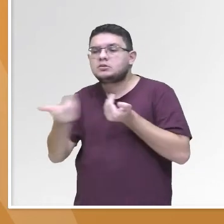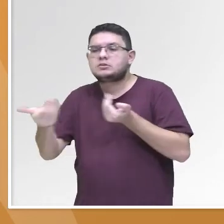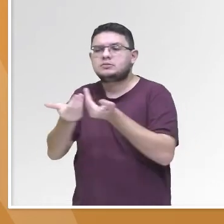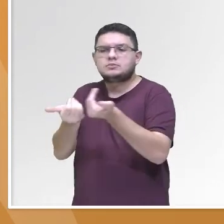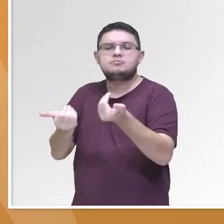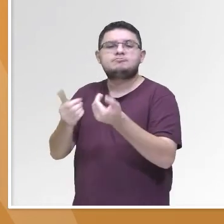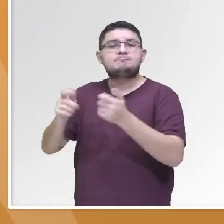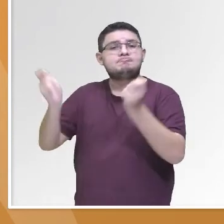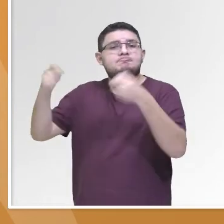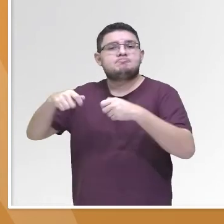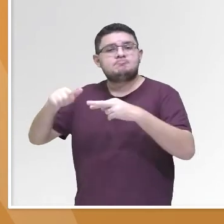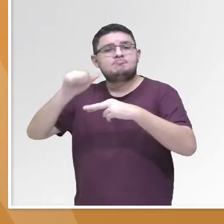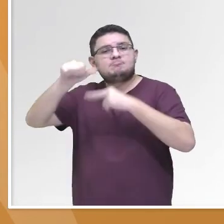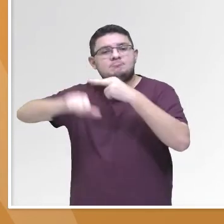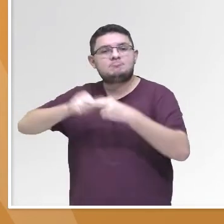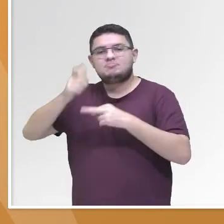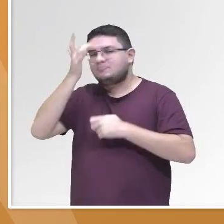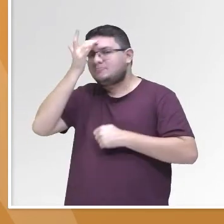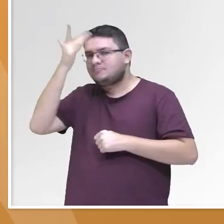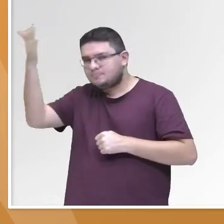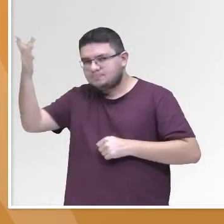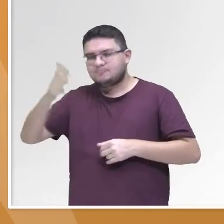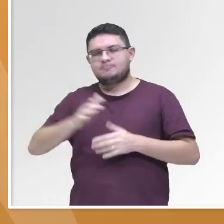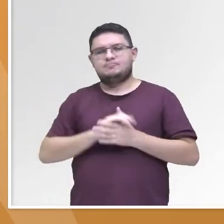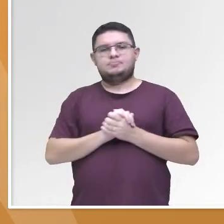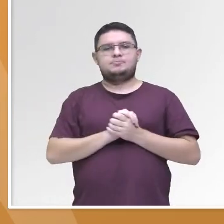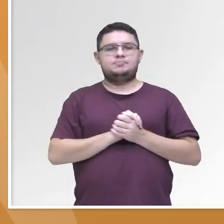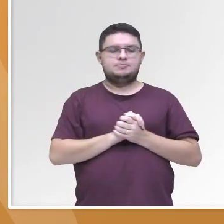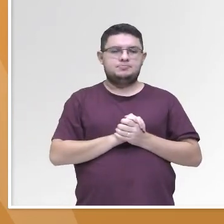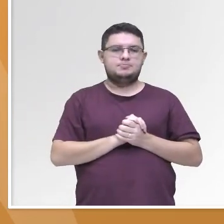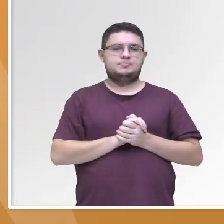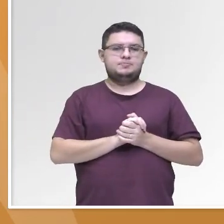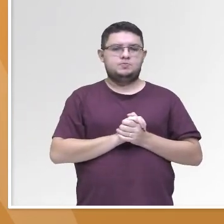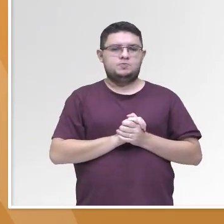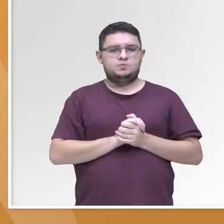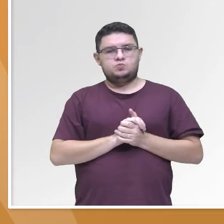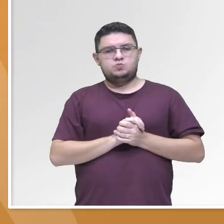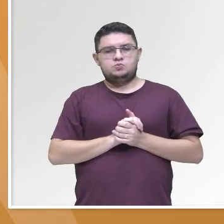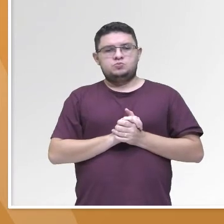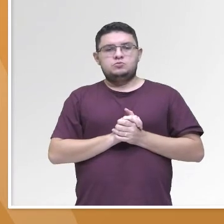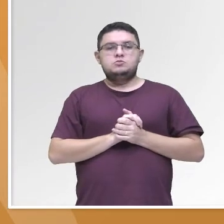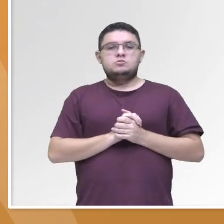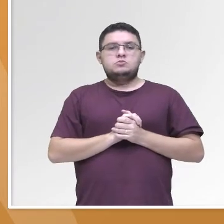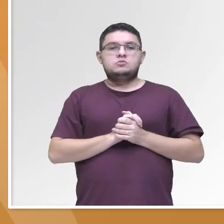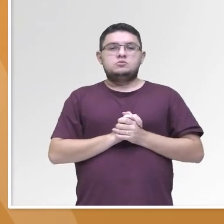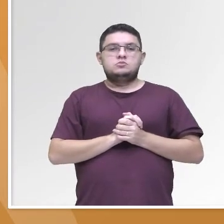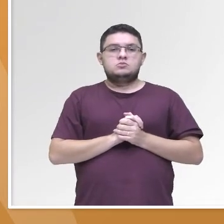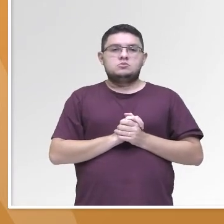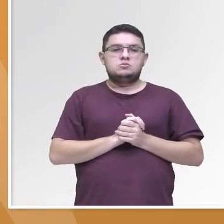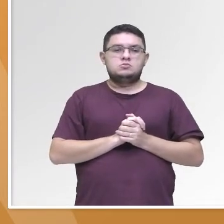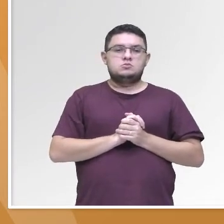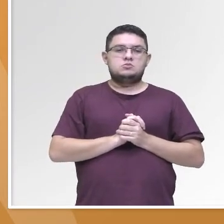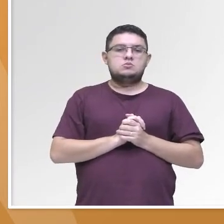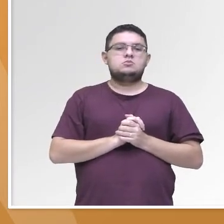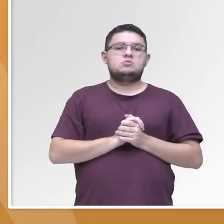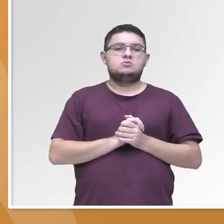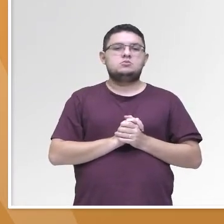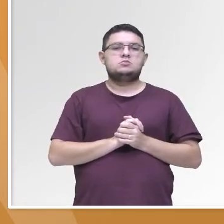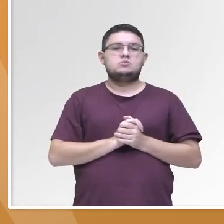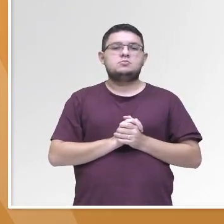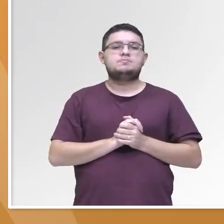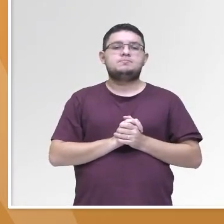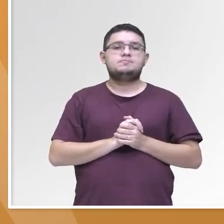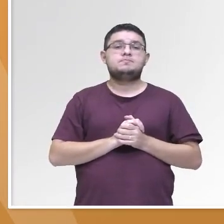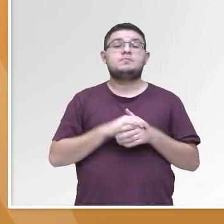lixo que pode ser reciclado, e depois é encaminhado ali o restante para um determinado aterro,